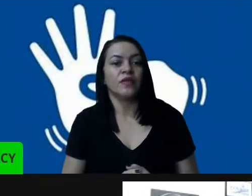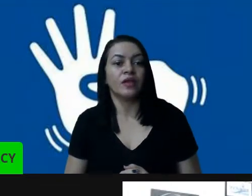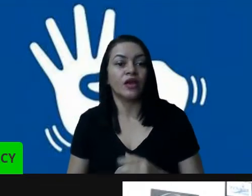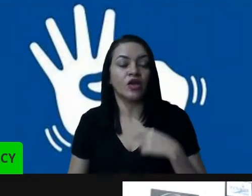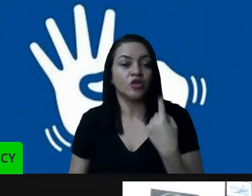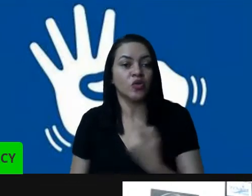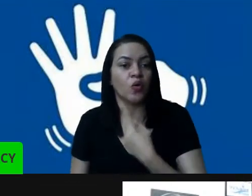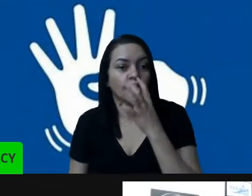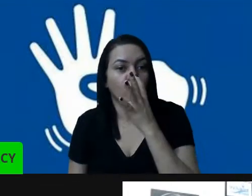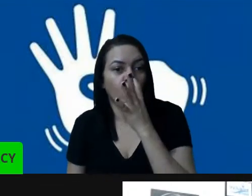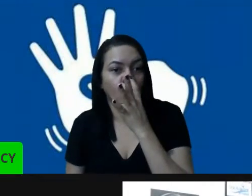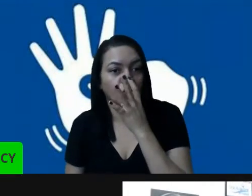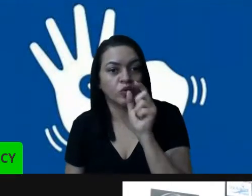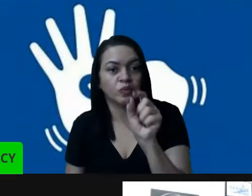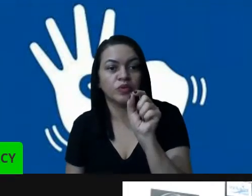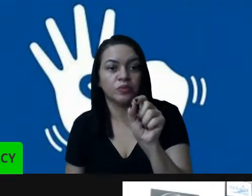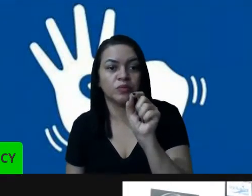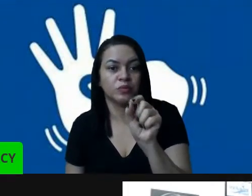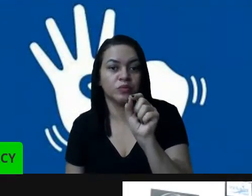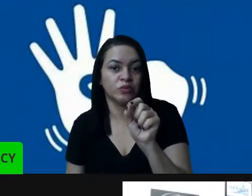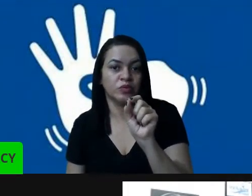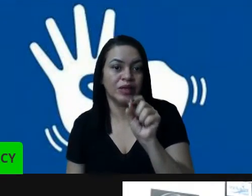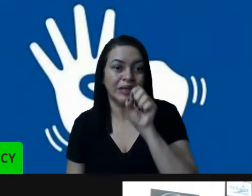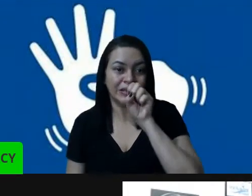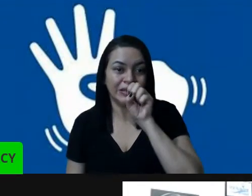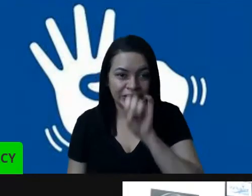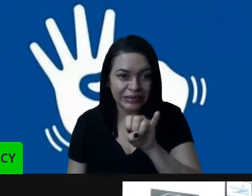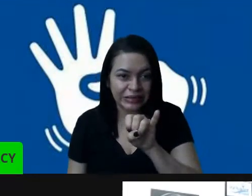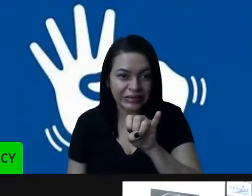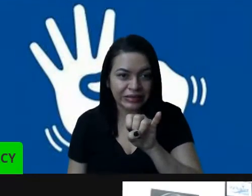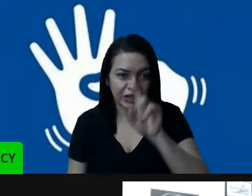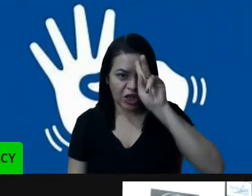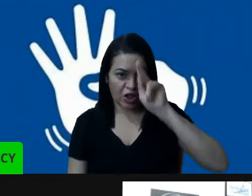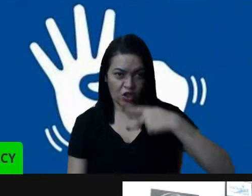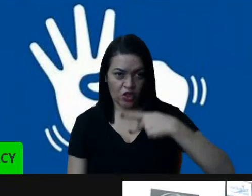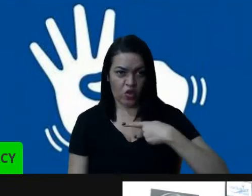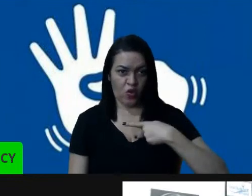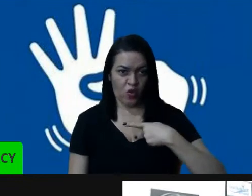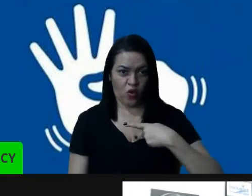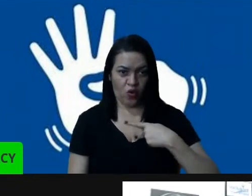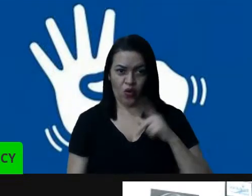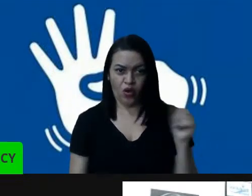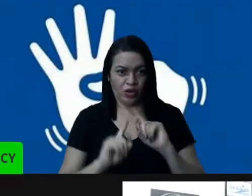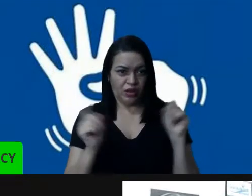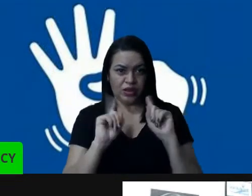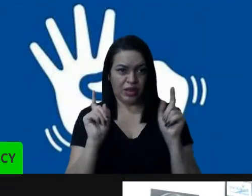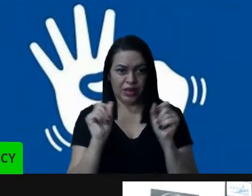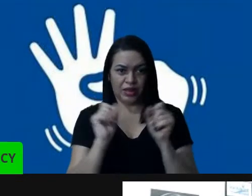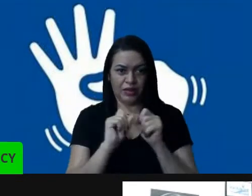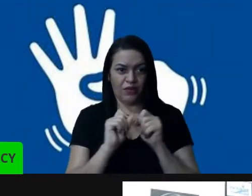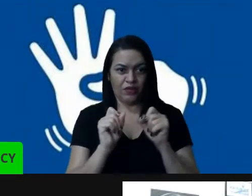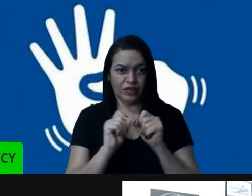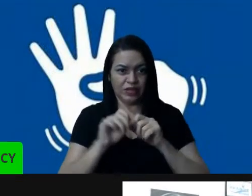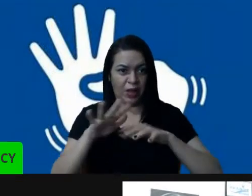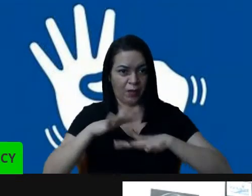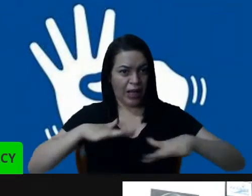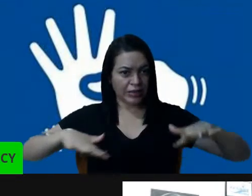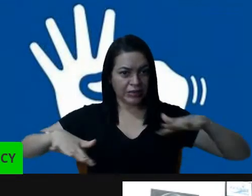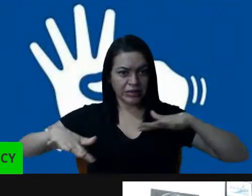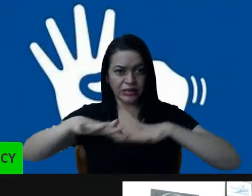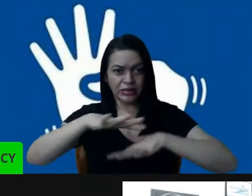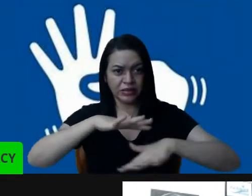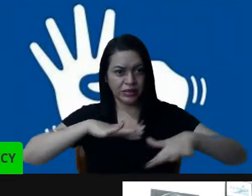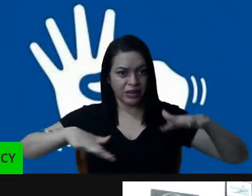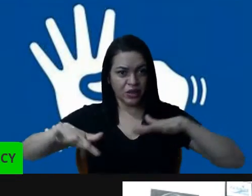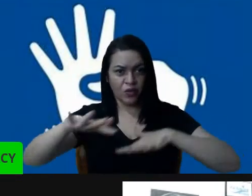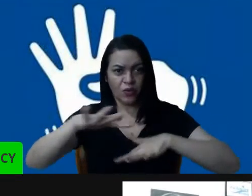a gente observa que se não partir da gente, se não partir de quem de fato está passando pela situação, aquela questão do nada